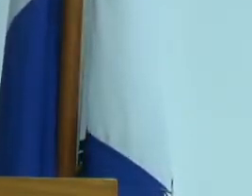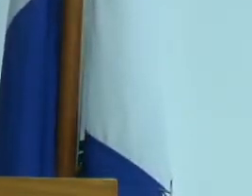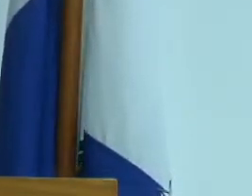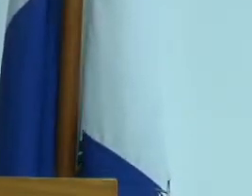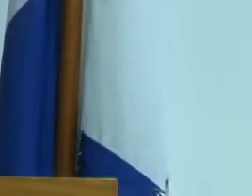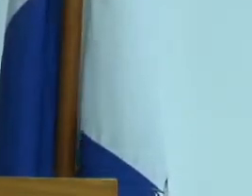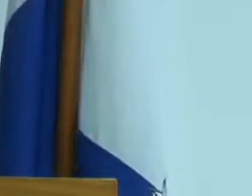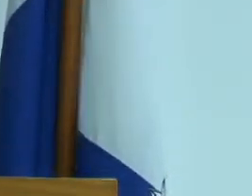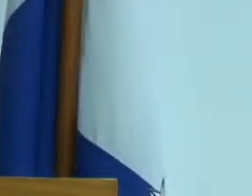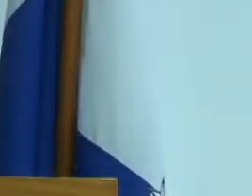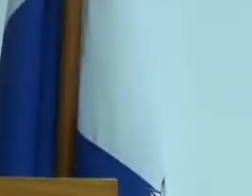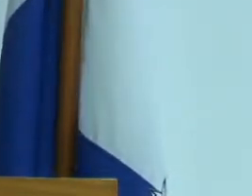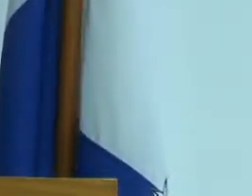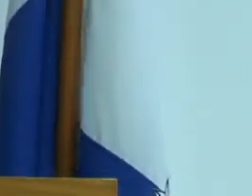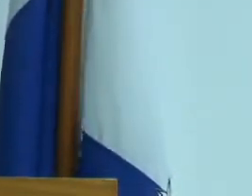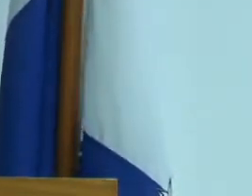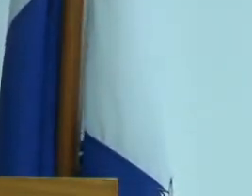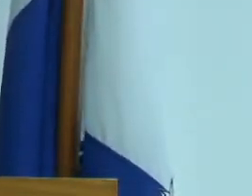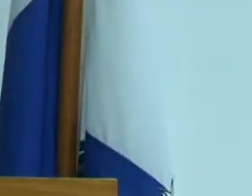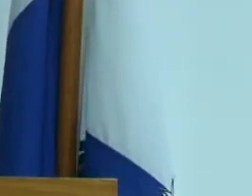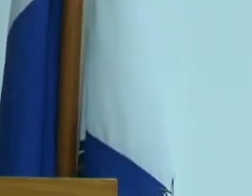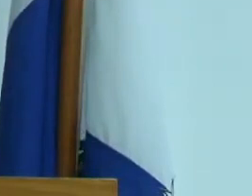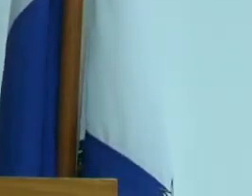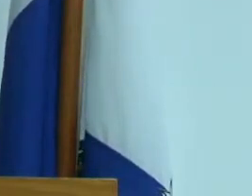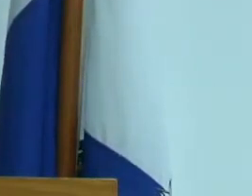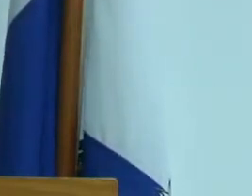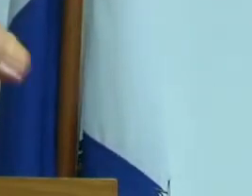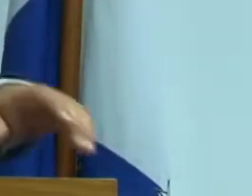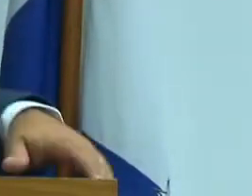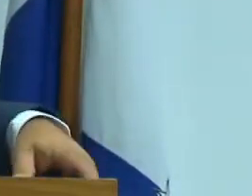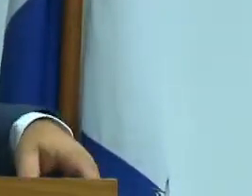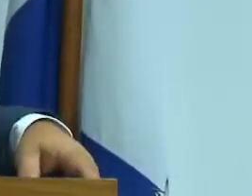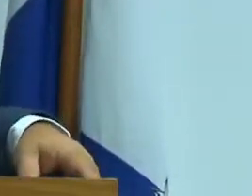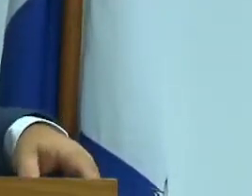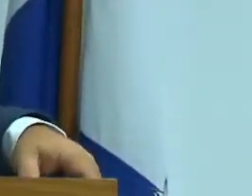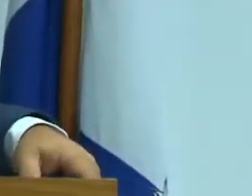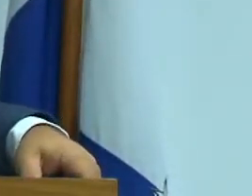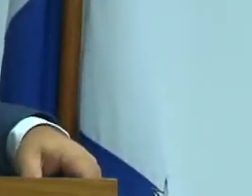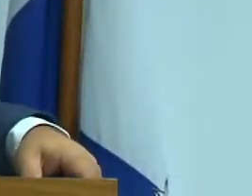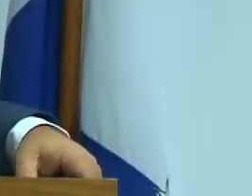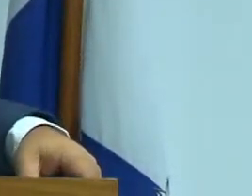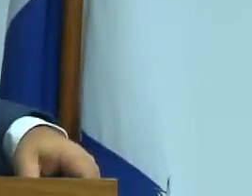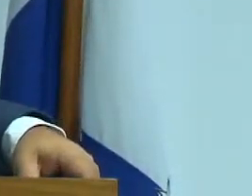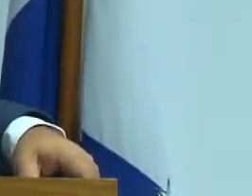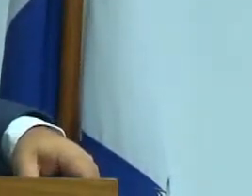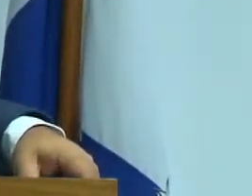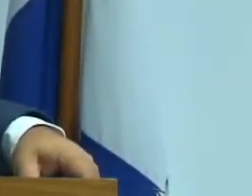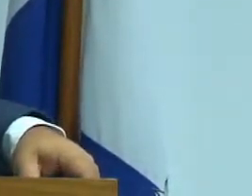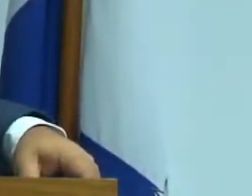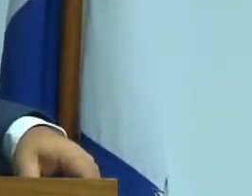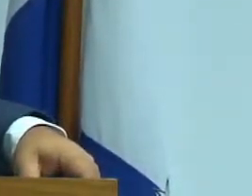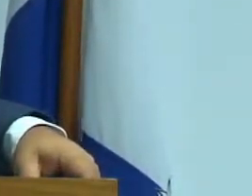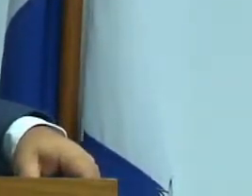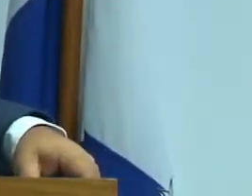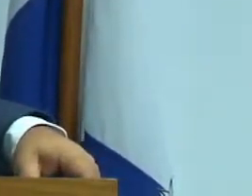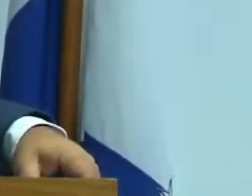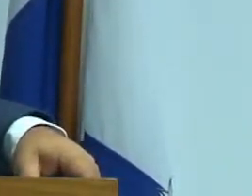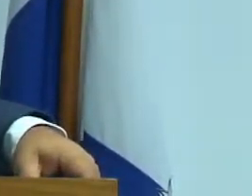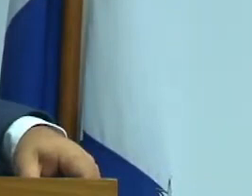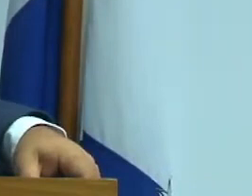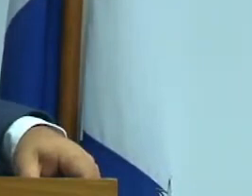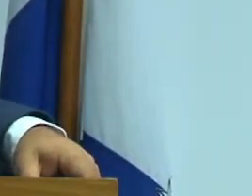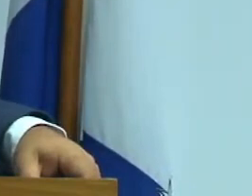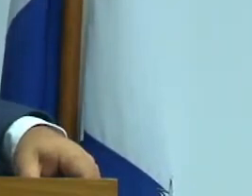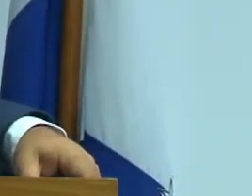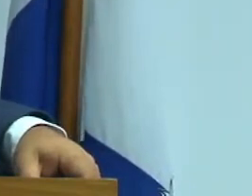pedidos, duas indicações. É, como o vereador Serginho disse ali muito bem, a questão